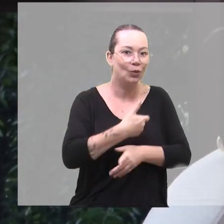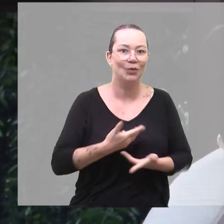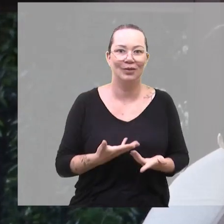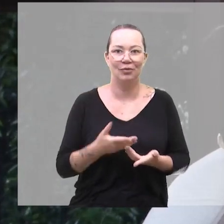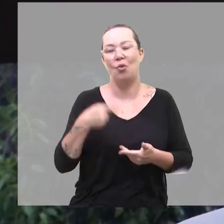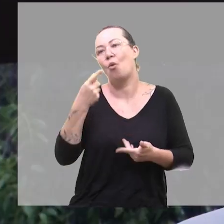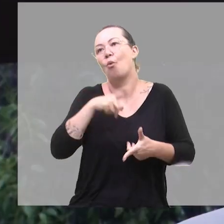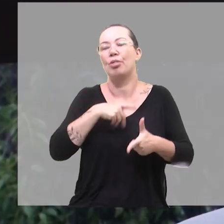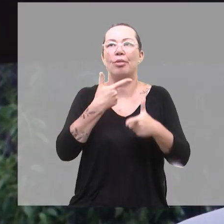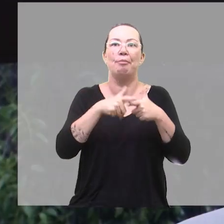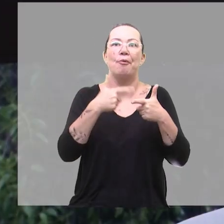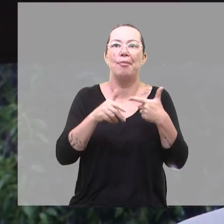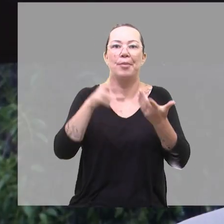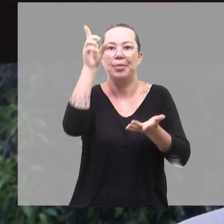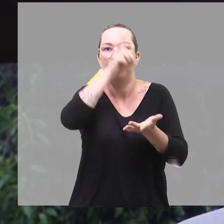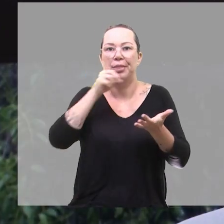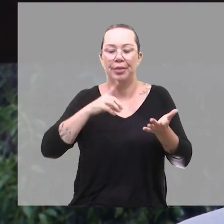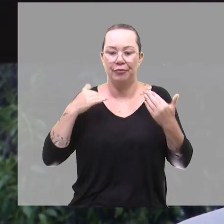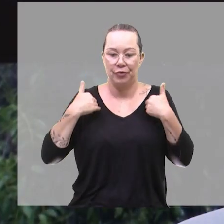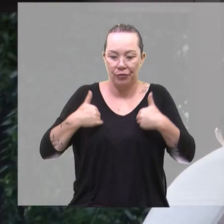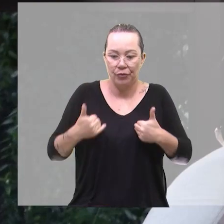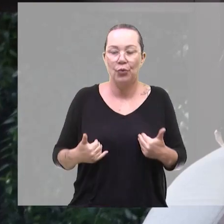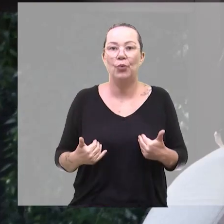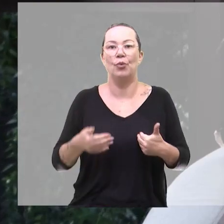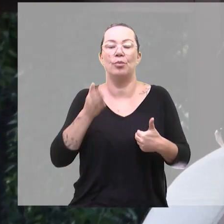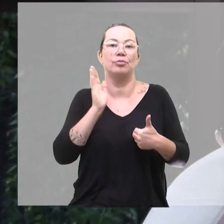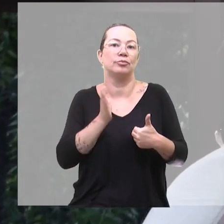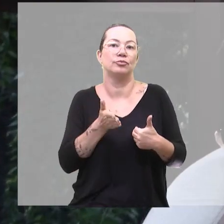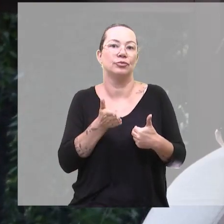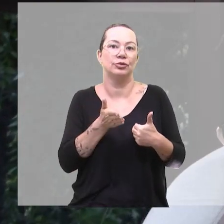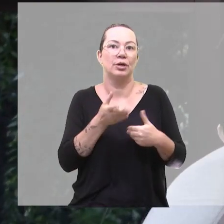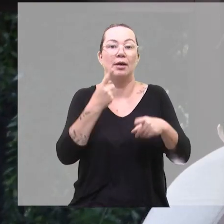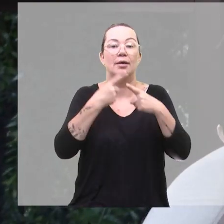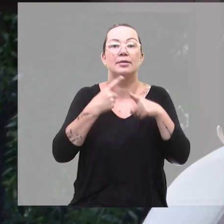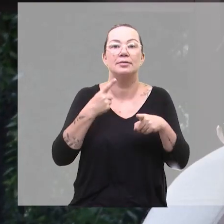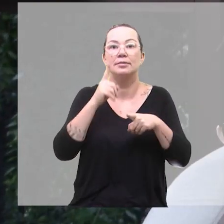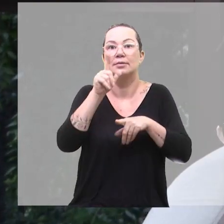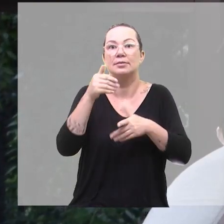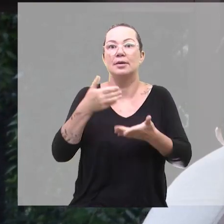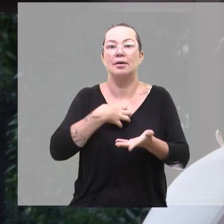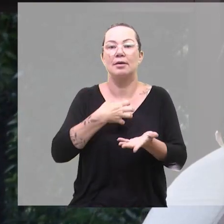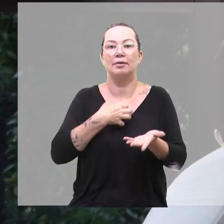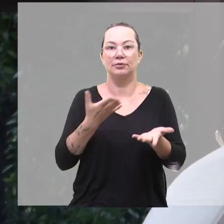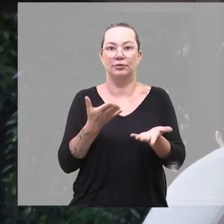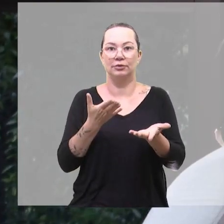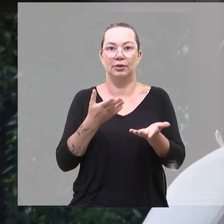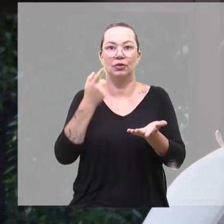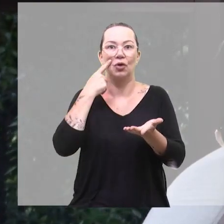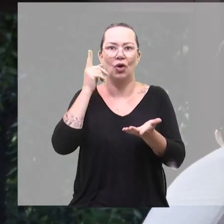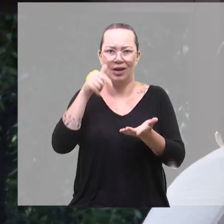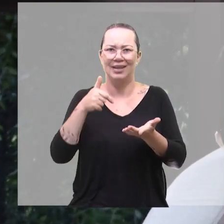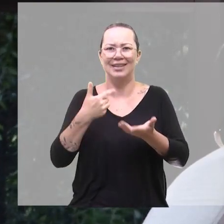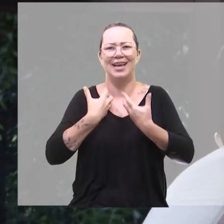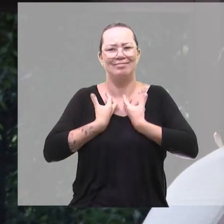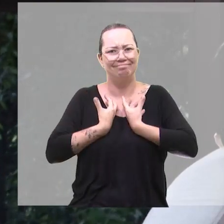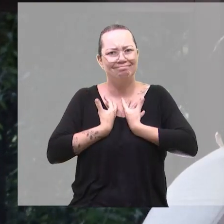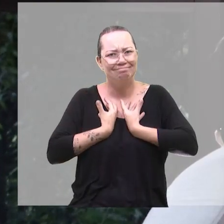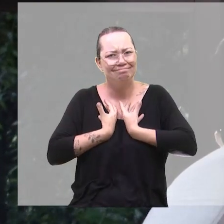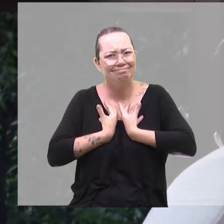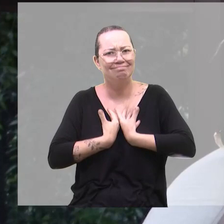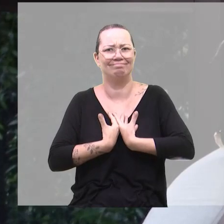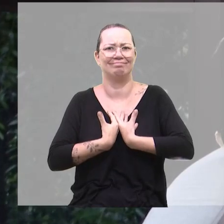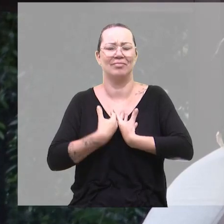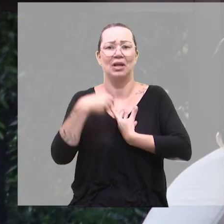exemplo, né? Ou tem um problema de uma deficiência física já. Às vezes é assim, e olha que é um